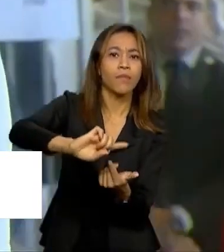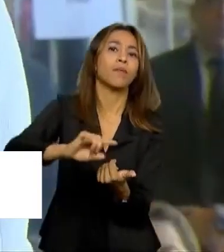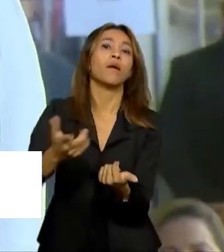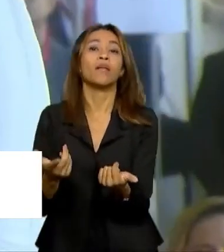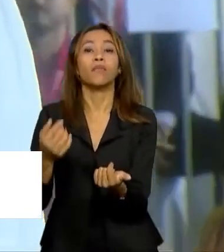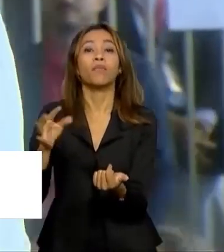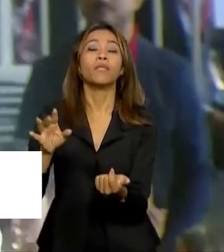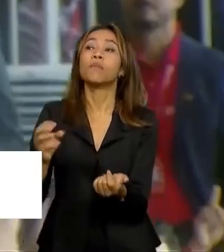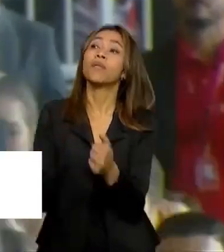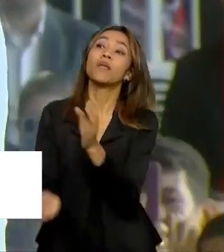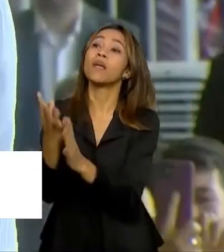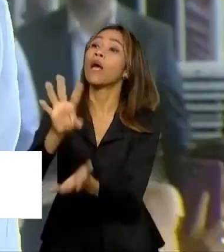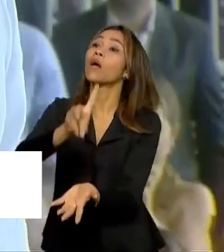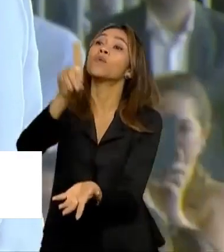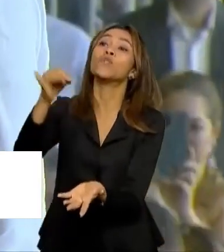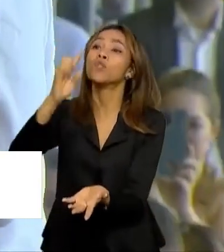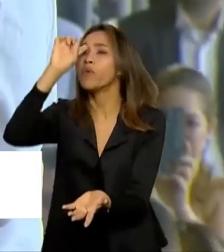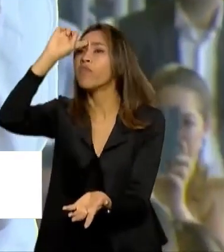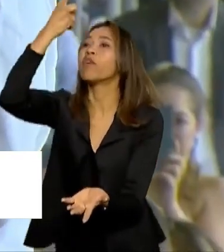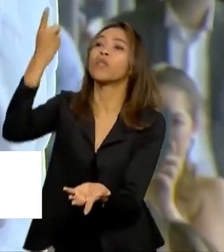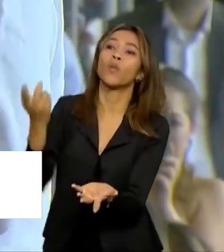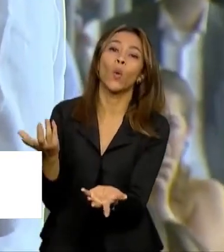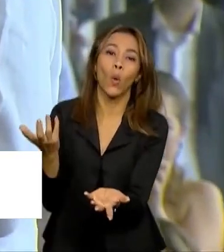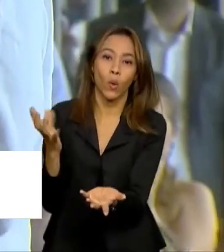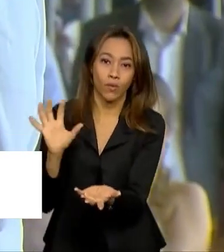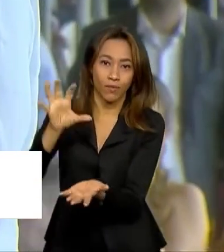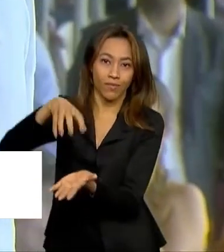nesse país, para ver se a gente descobre mais um Santos